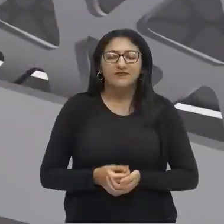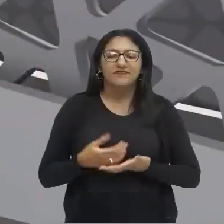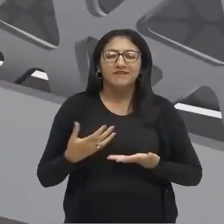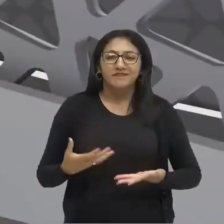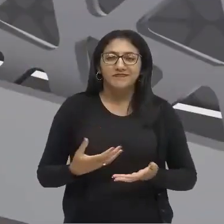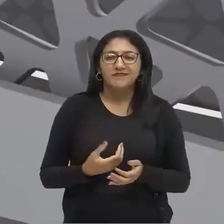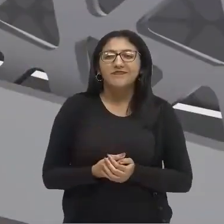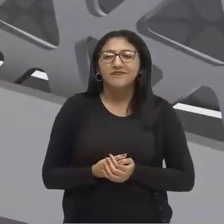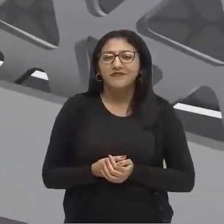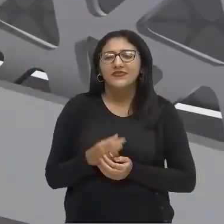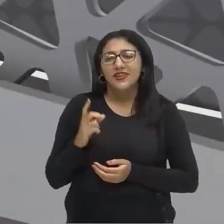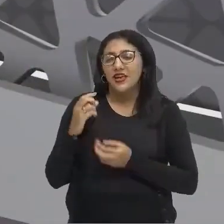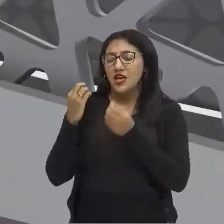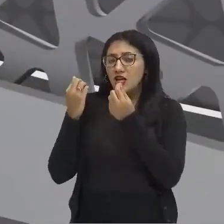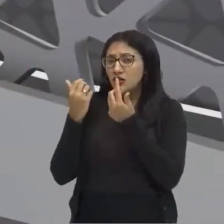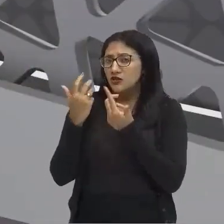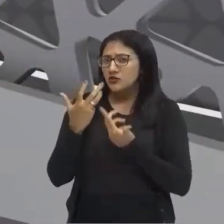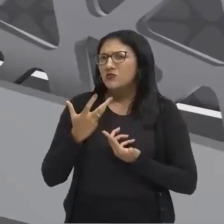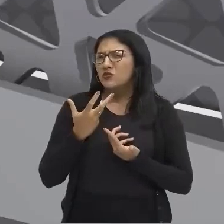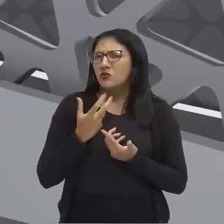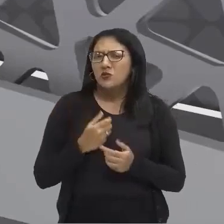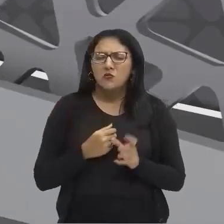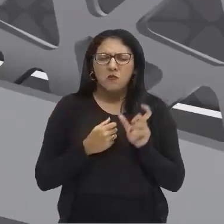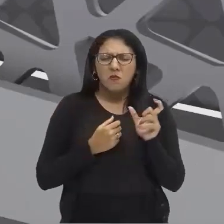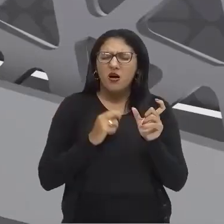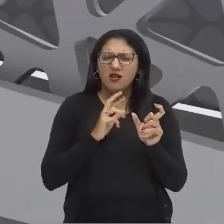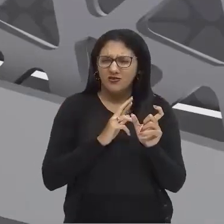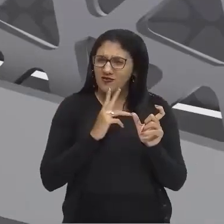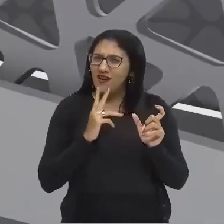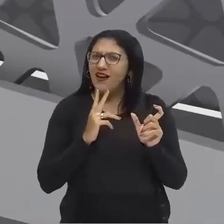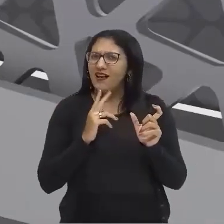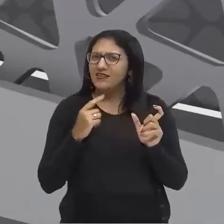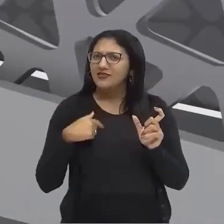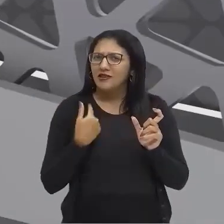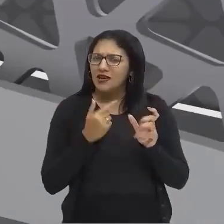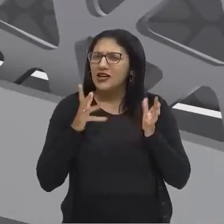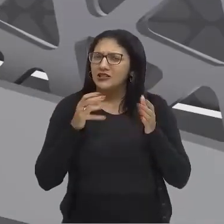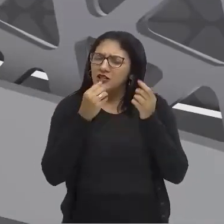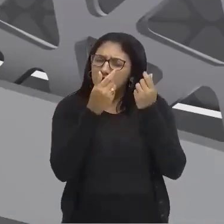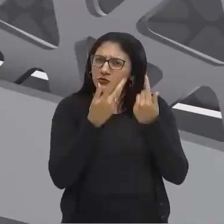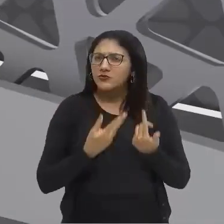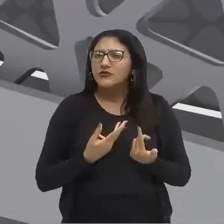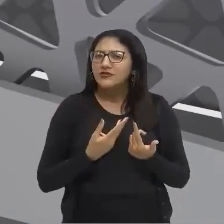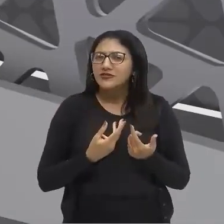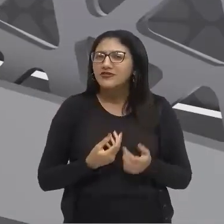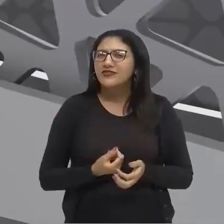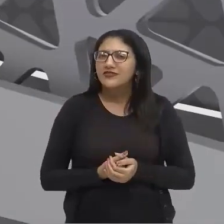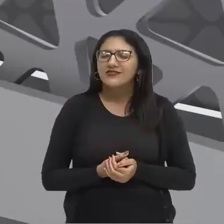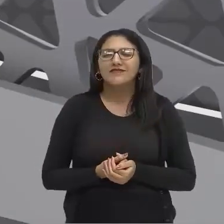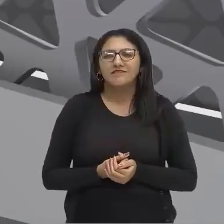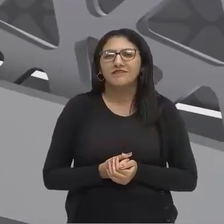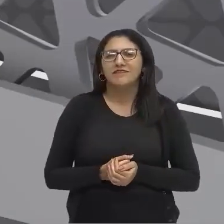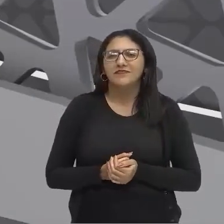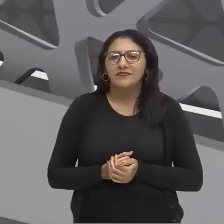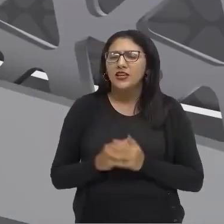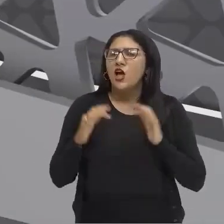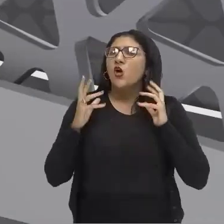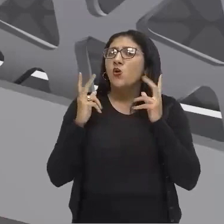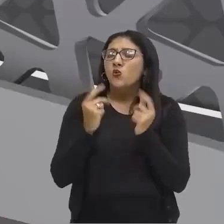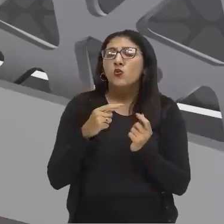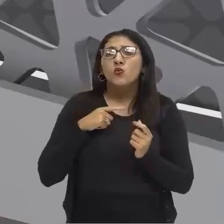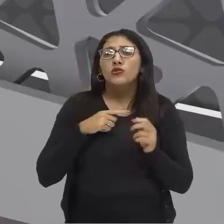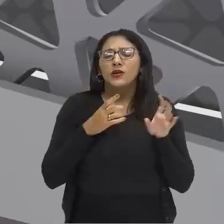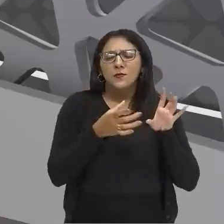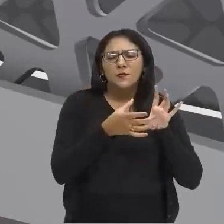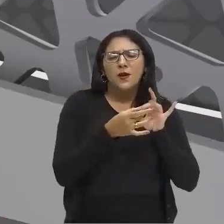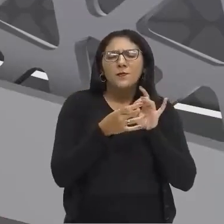Então, ela falou algo diferente que nós já falamos aqui durante a nossa aula, né? Então, tudo vai o quê?